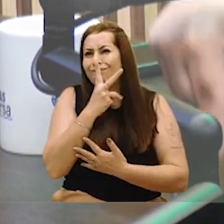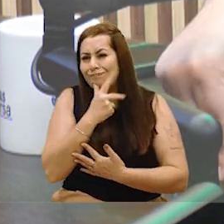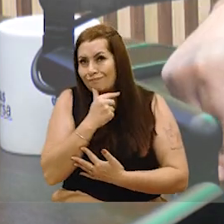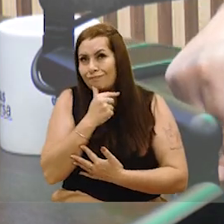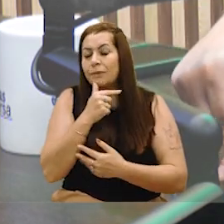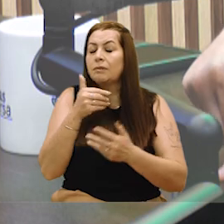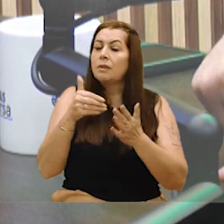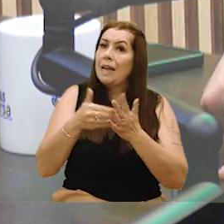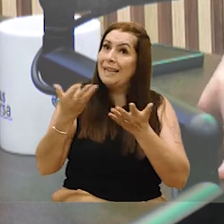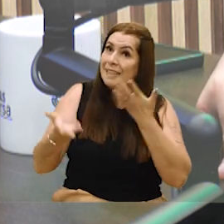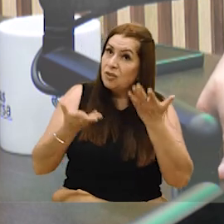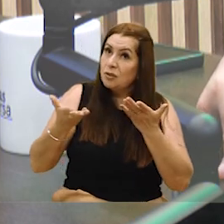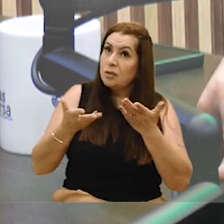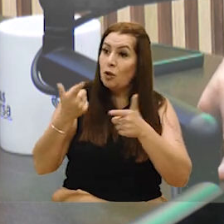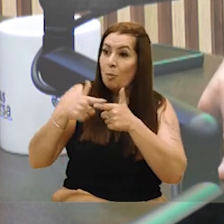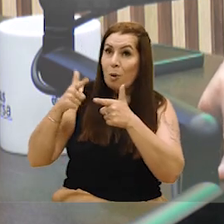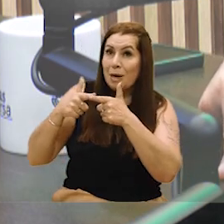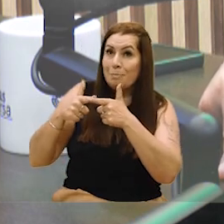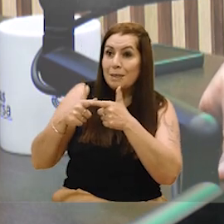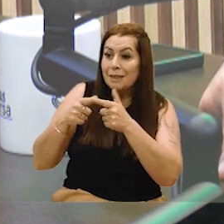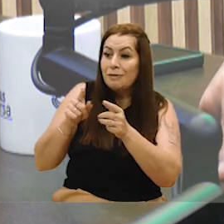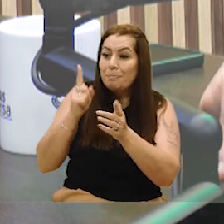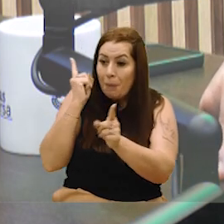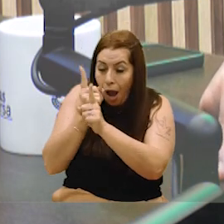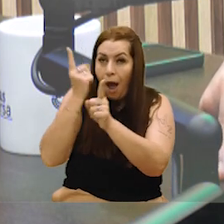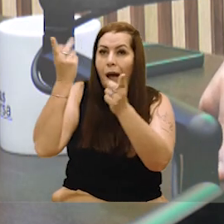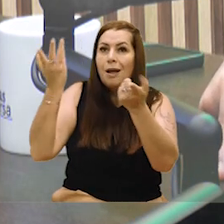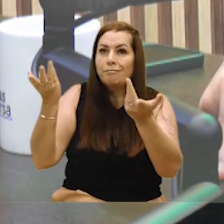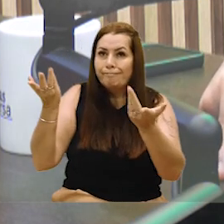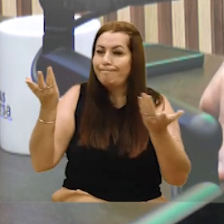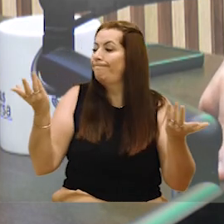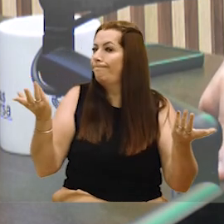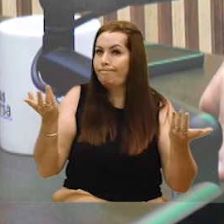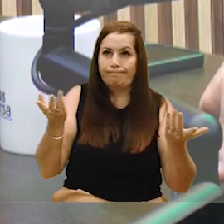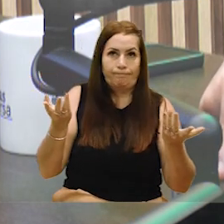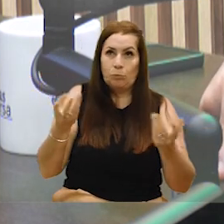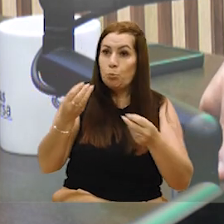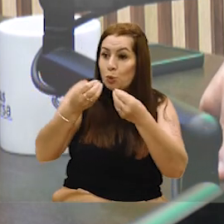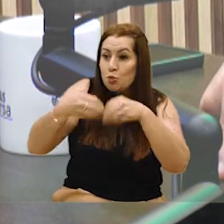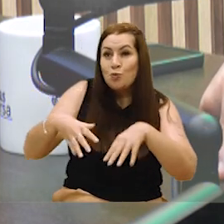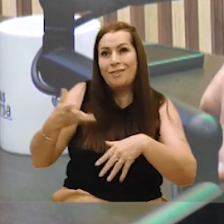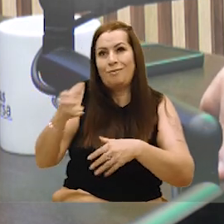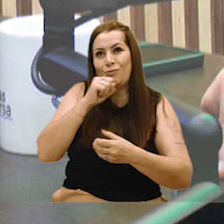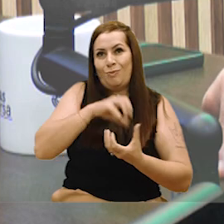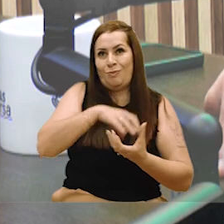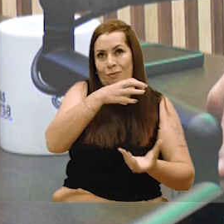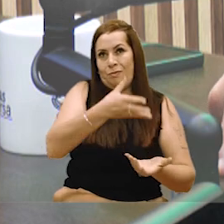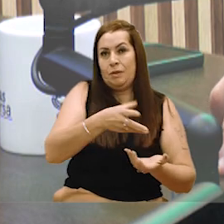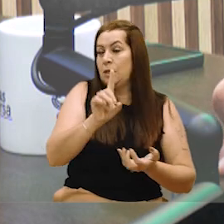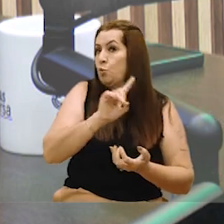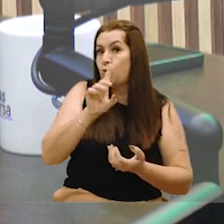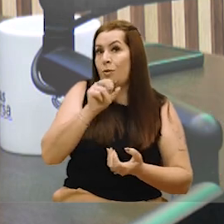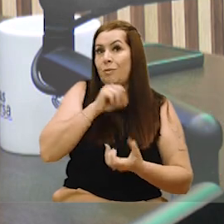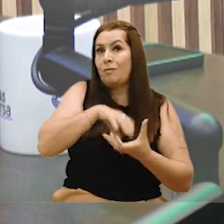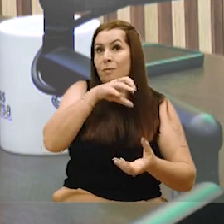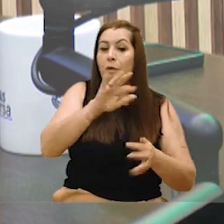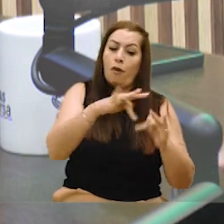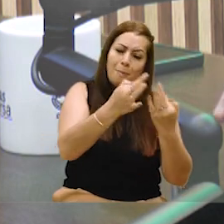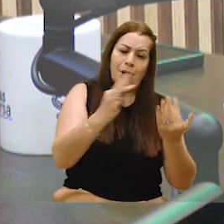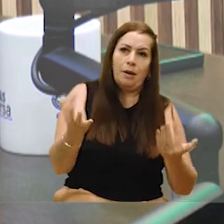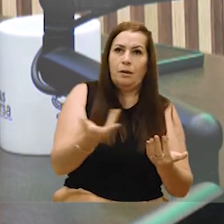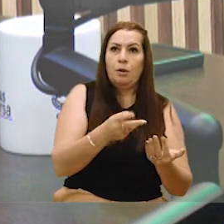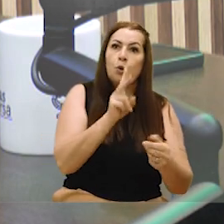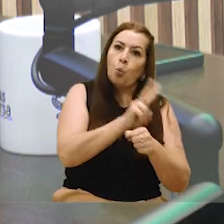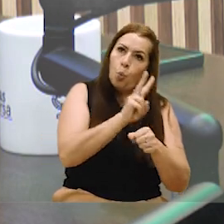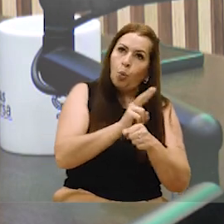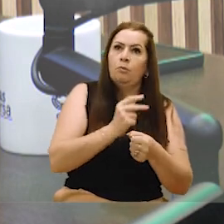ele ser atendido e ter o problema dele diagnosticado, pode causar muito prejuízo para esse idoso. Mas não só para o idoso, para a